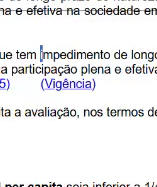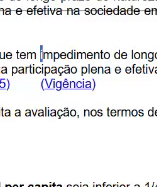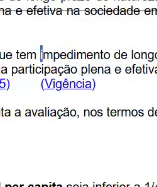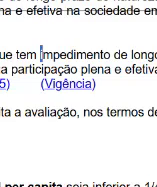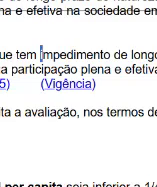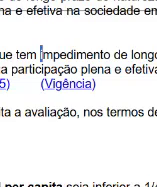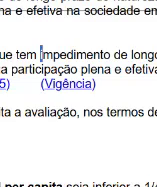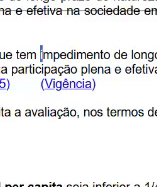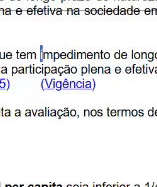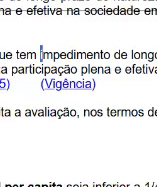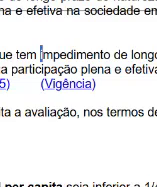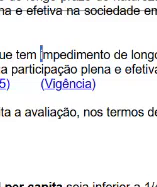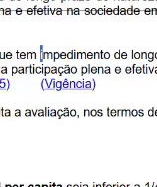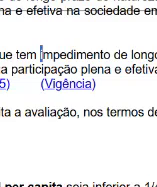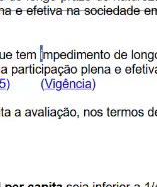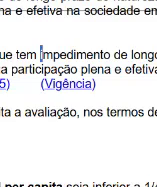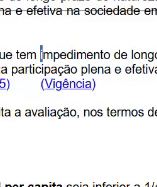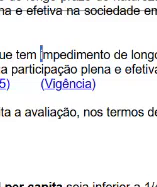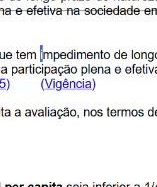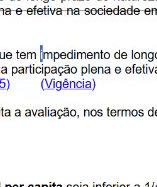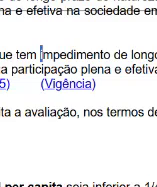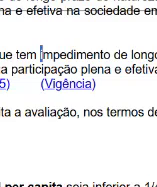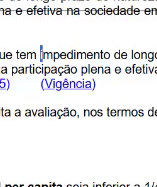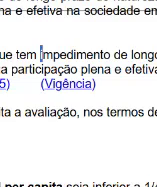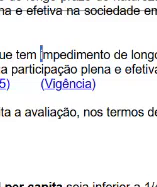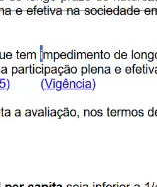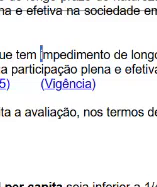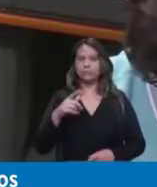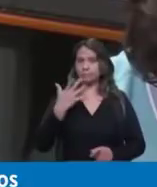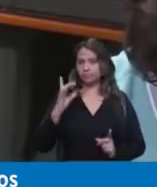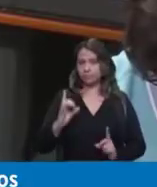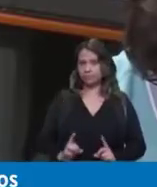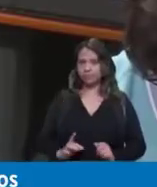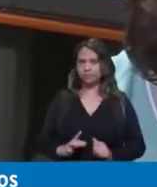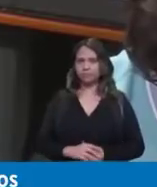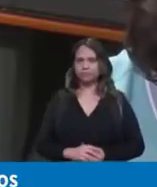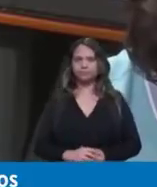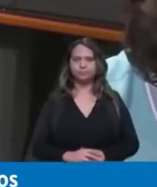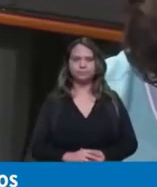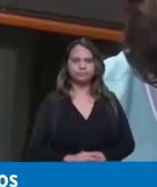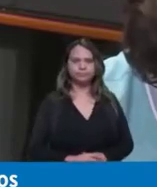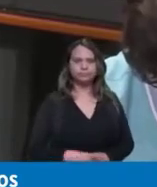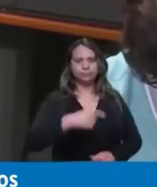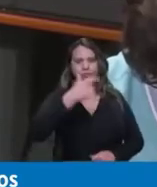impedimento. Eu vou deixar aqui agora a presidente falar. Falo hoje na condição de presidente da